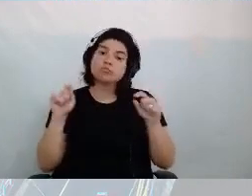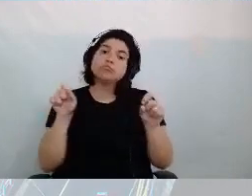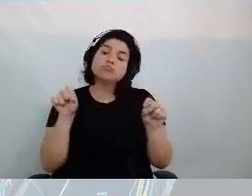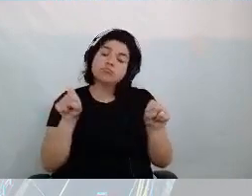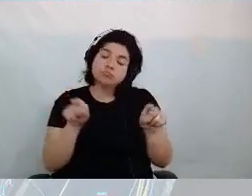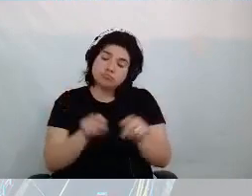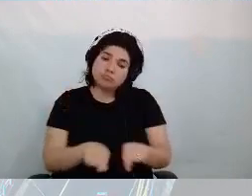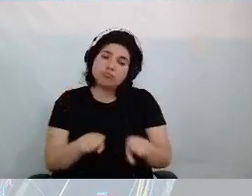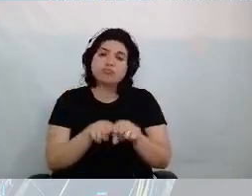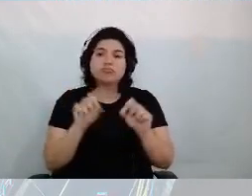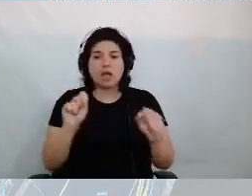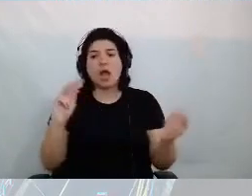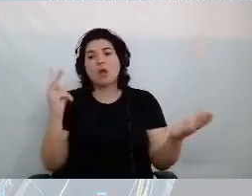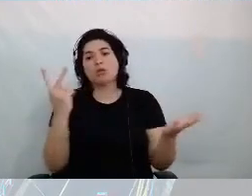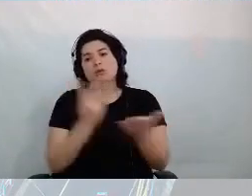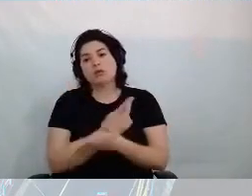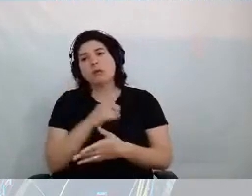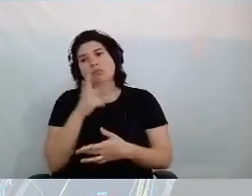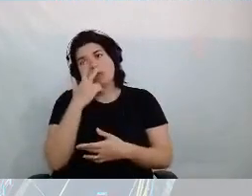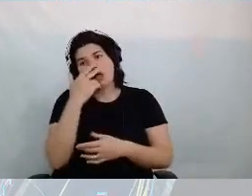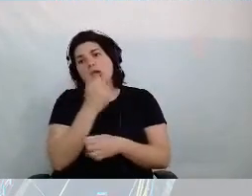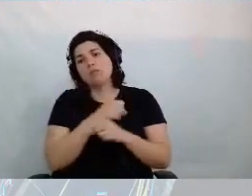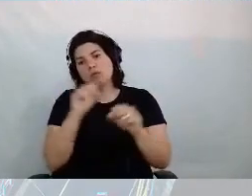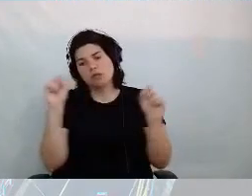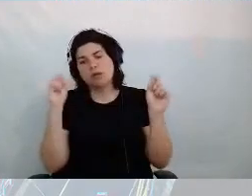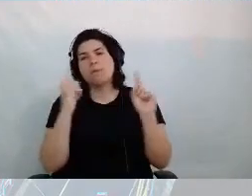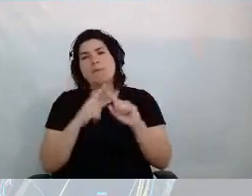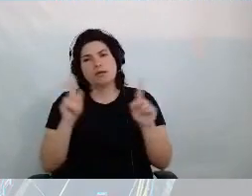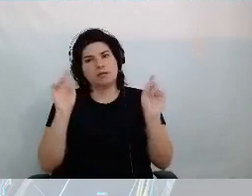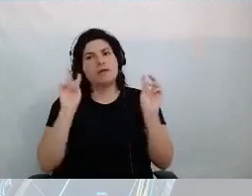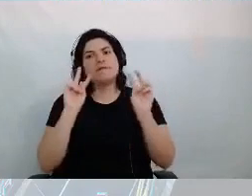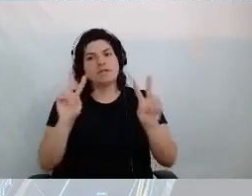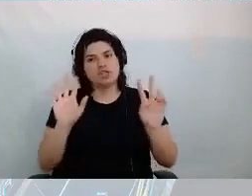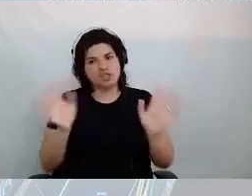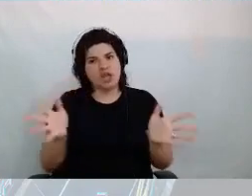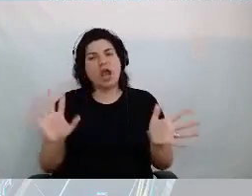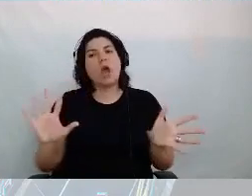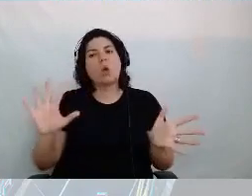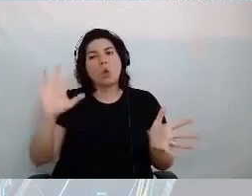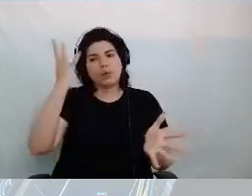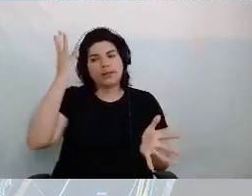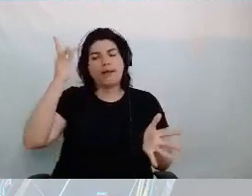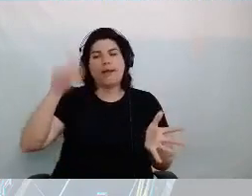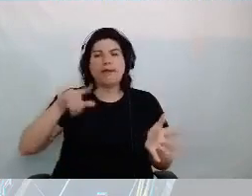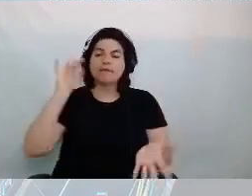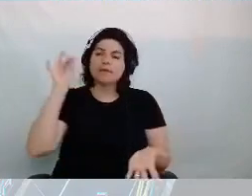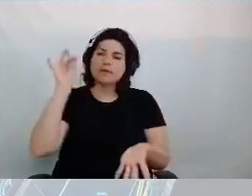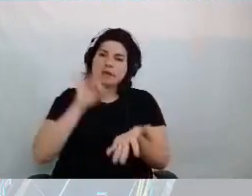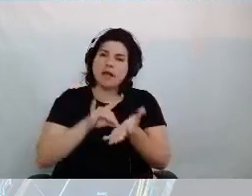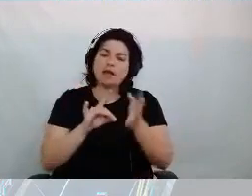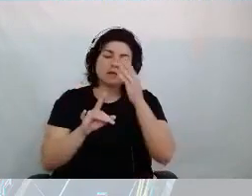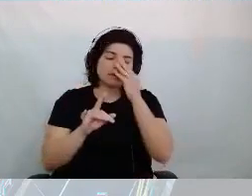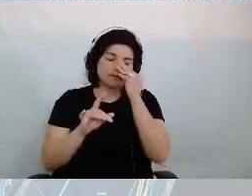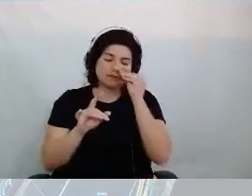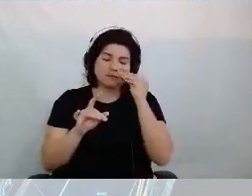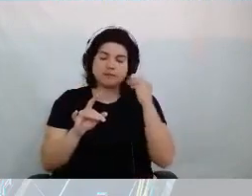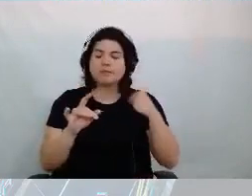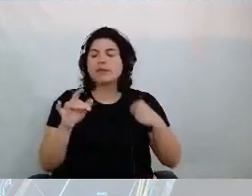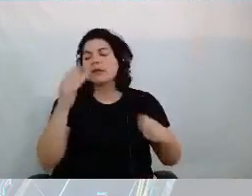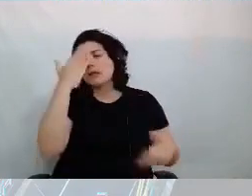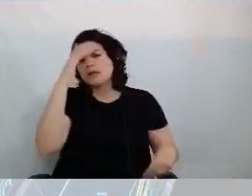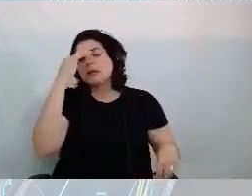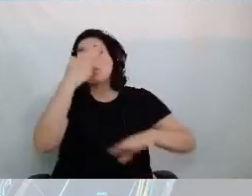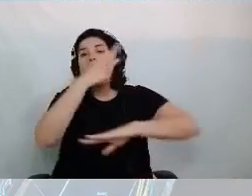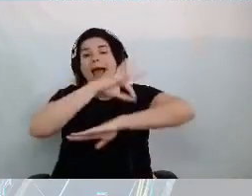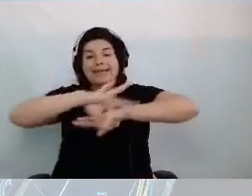que é impossível, mas já vir acontecer na vida, de fato, identificar que a arquitetura da